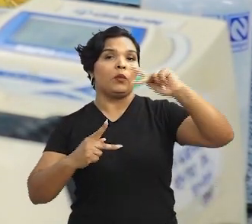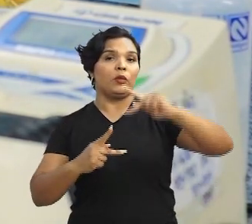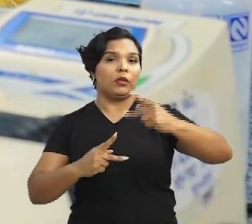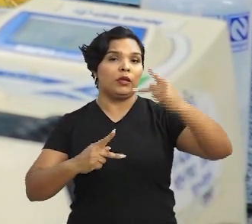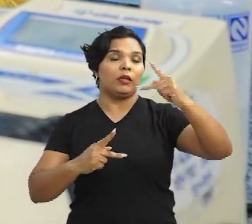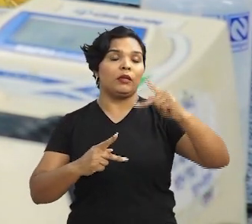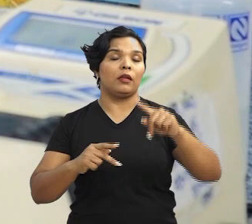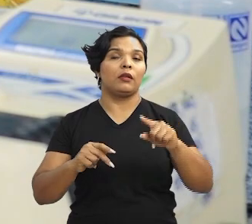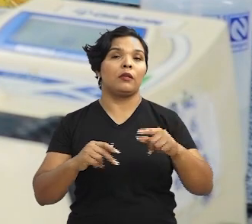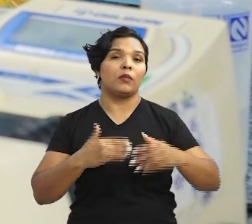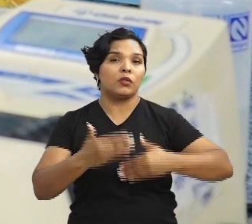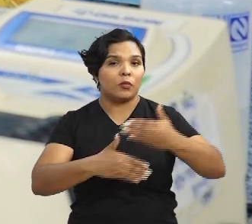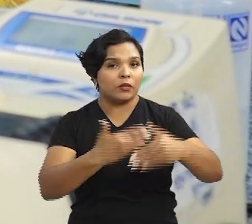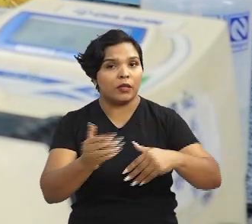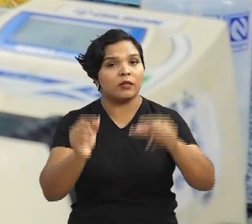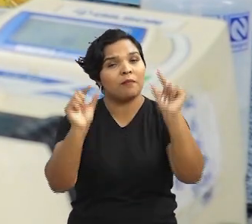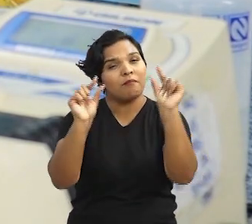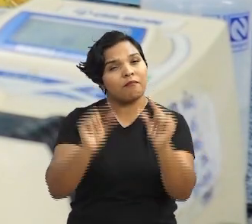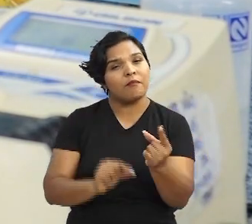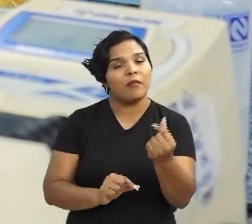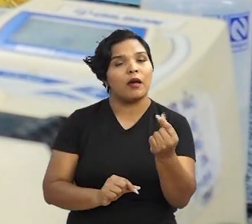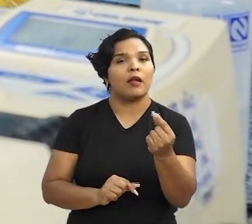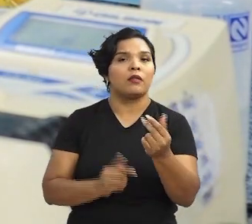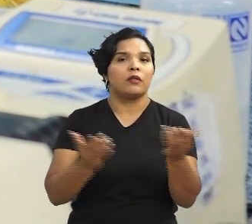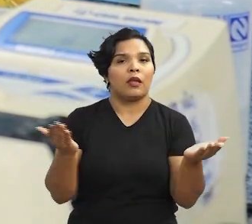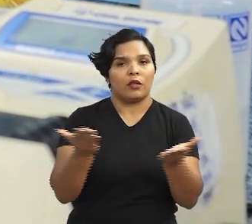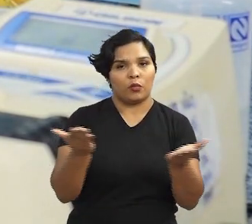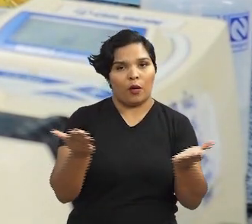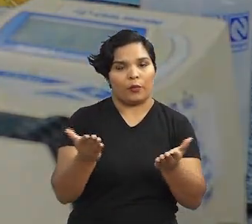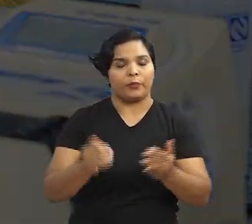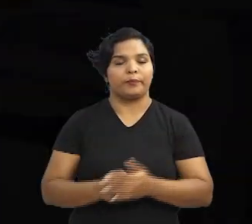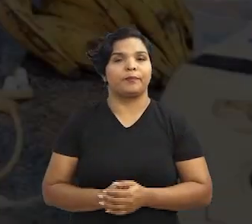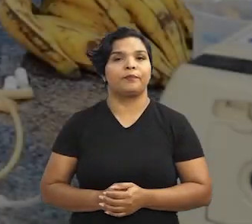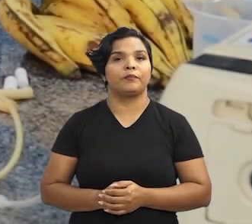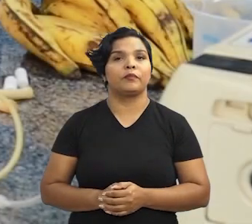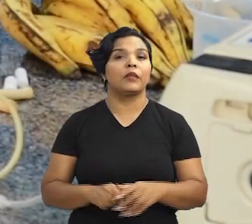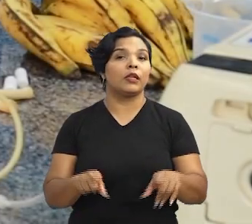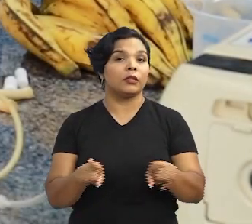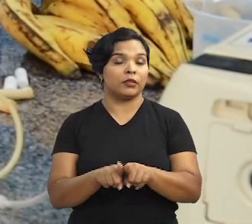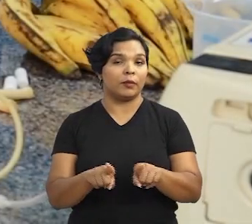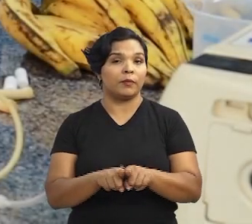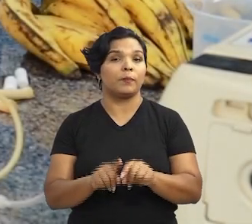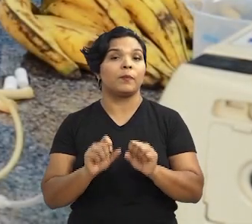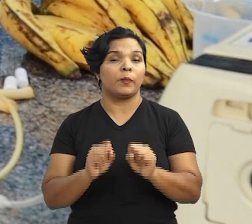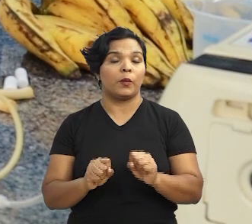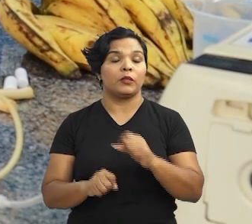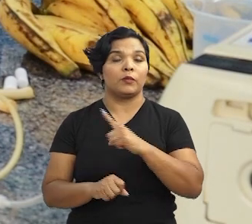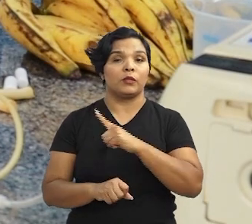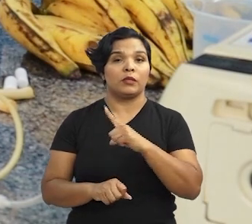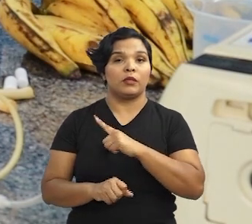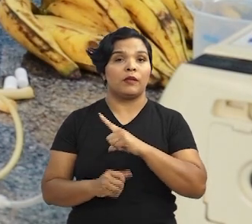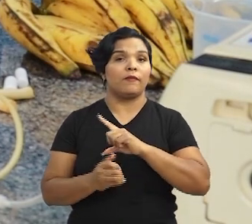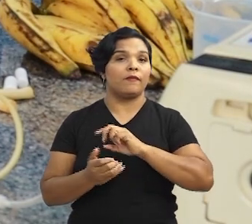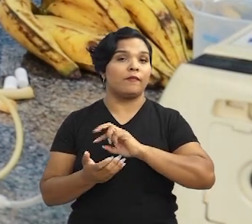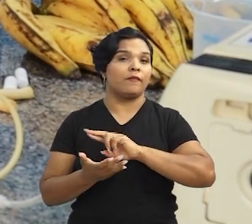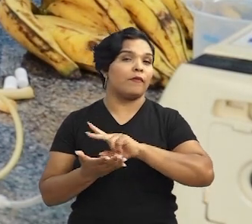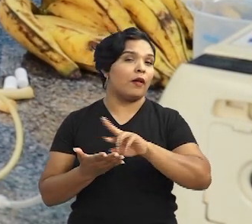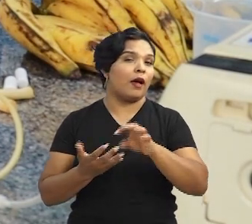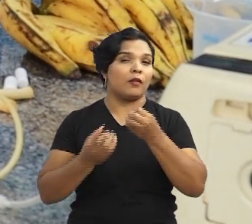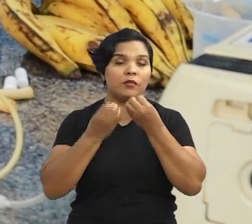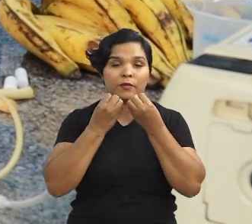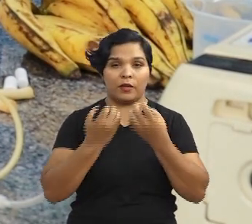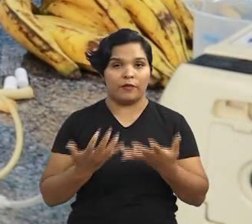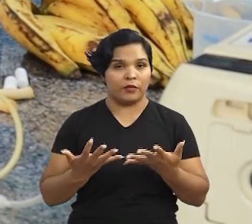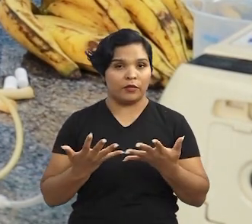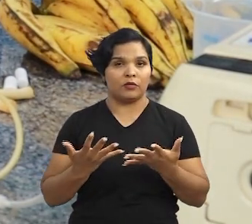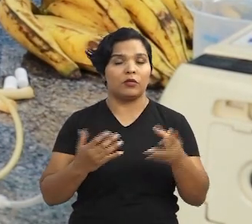determinada proteína que seja um processo bem mais barato do que o atual. A gente pode ter diversos